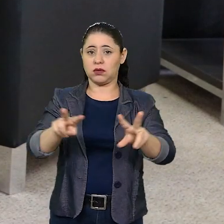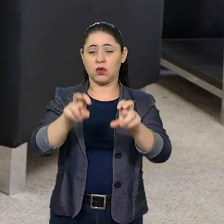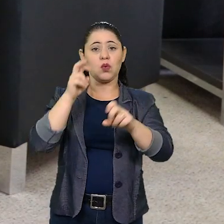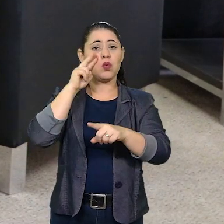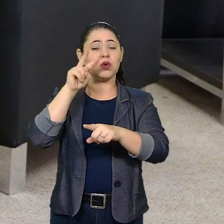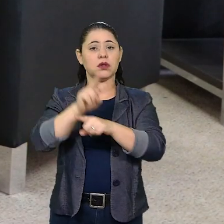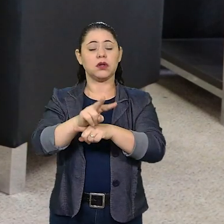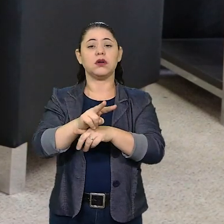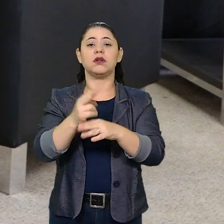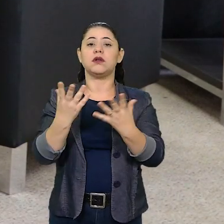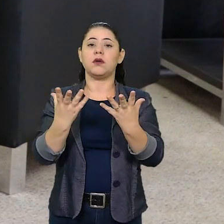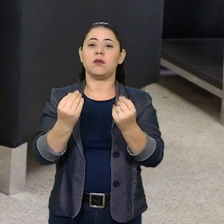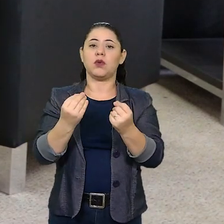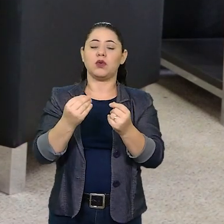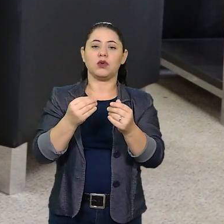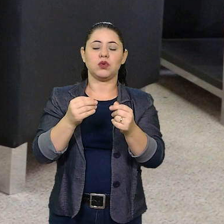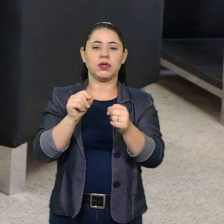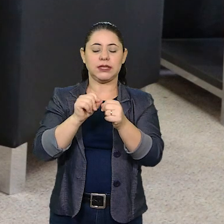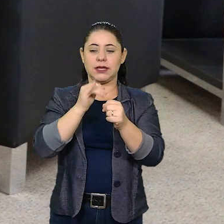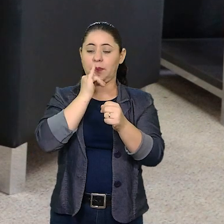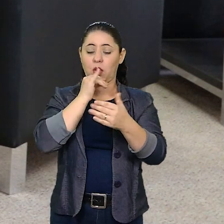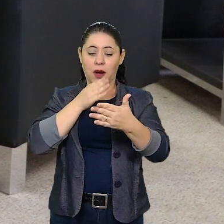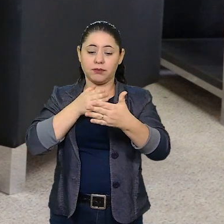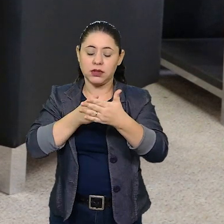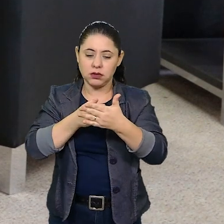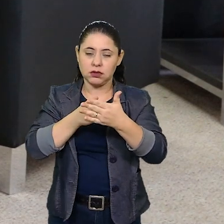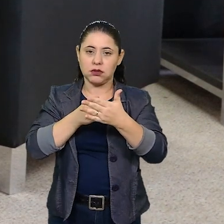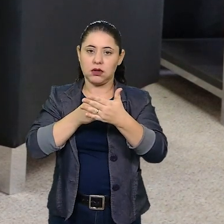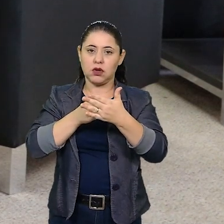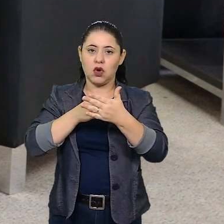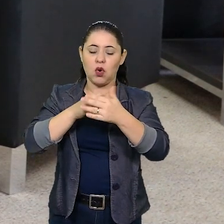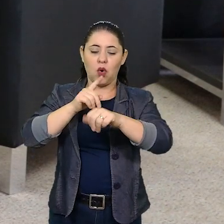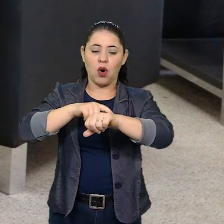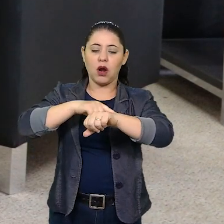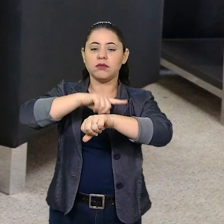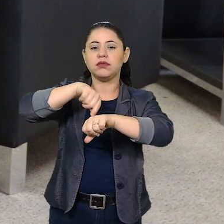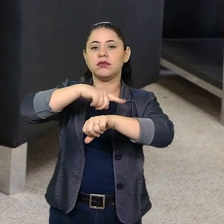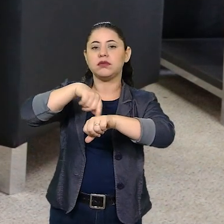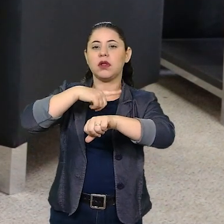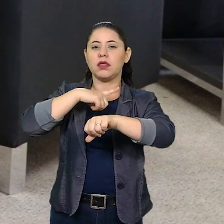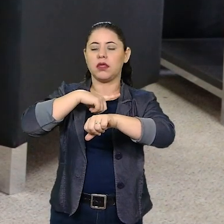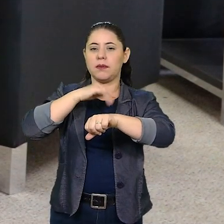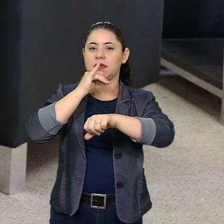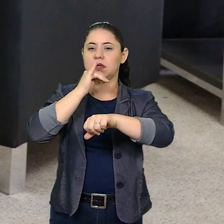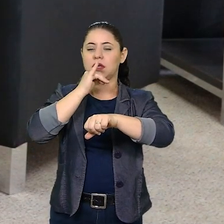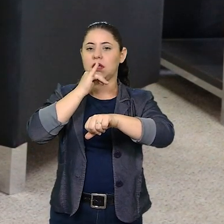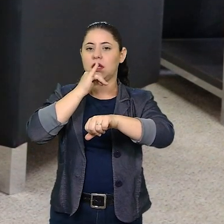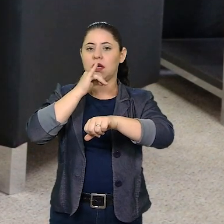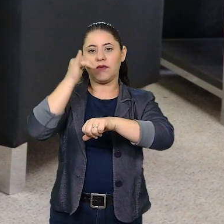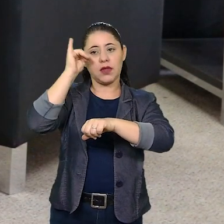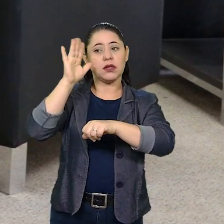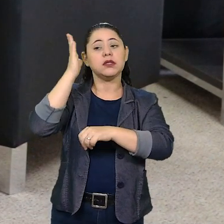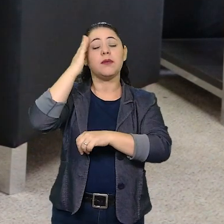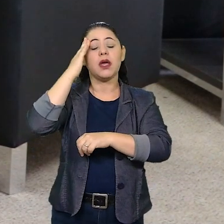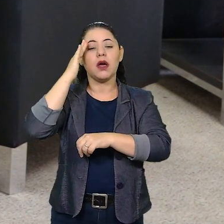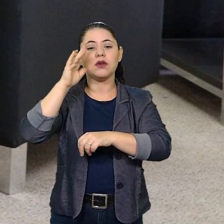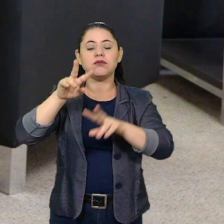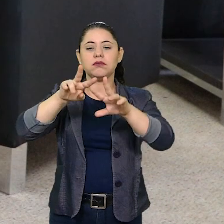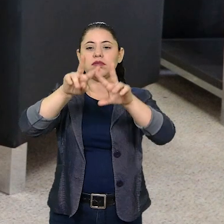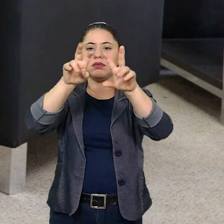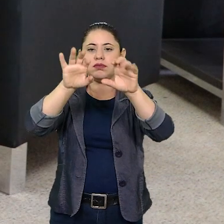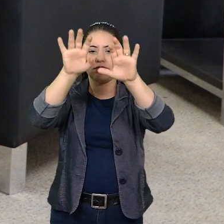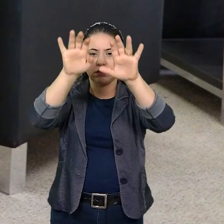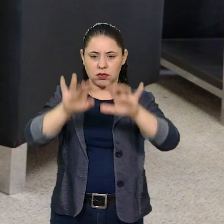computadores, cuidando bastante com relação à limitação de horário, colocar filtros para saber quais são